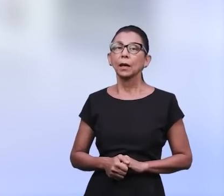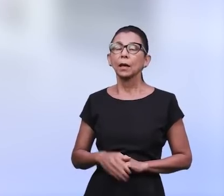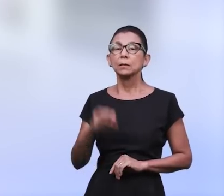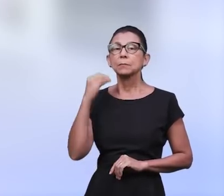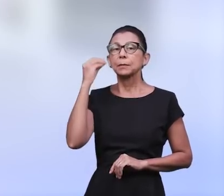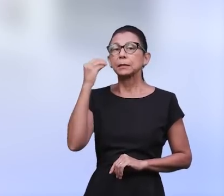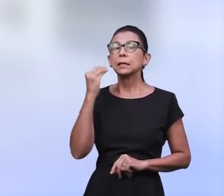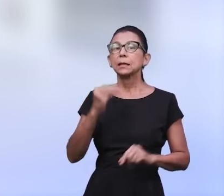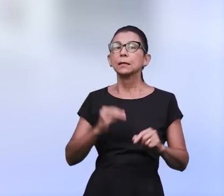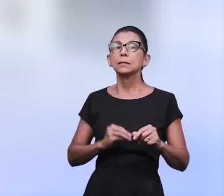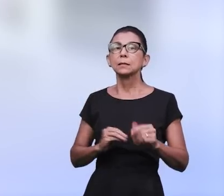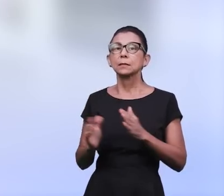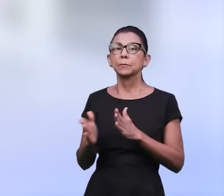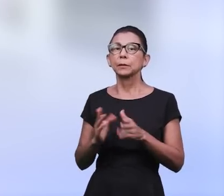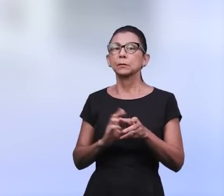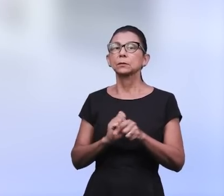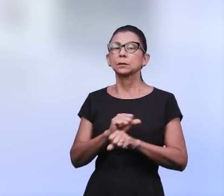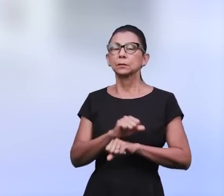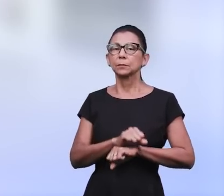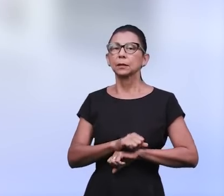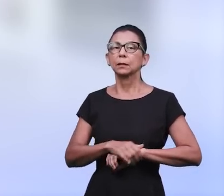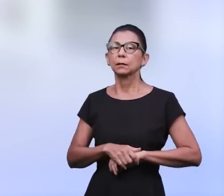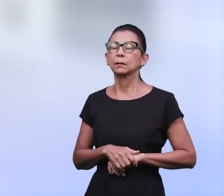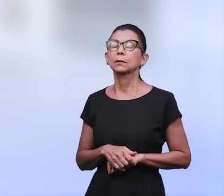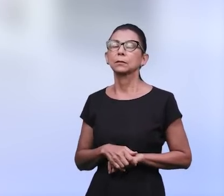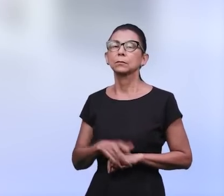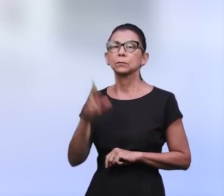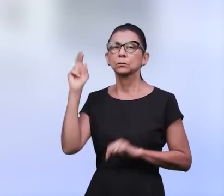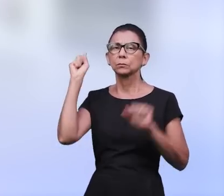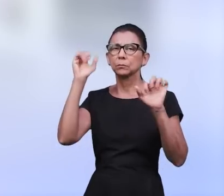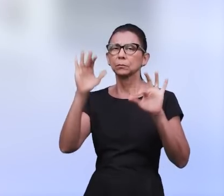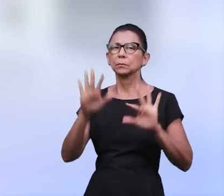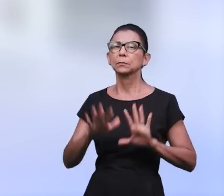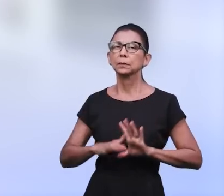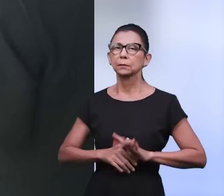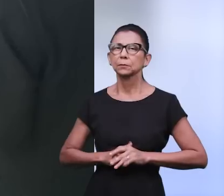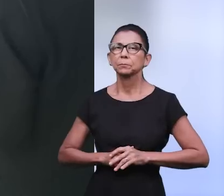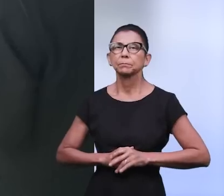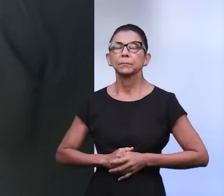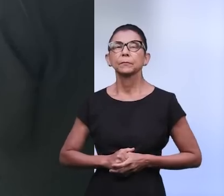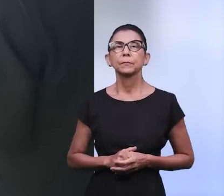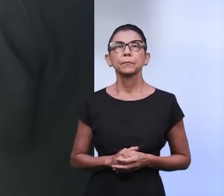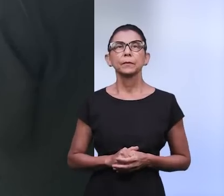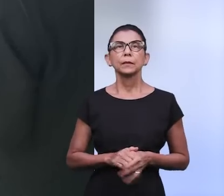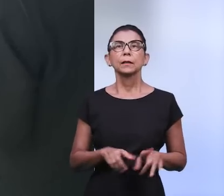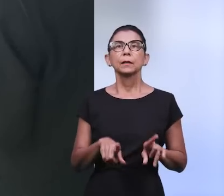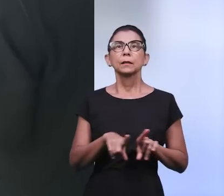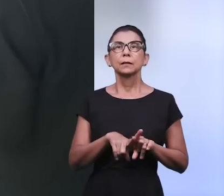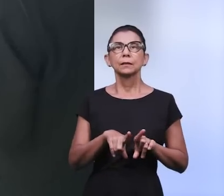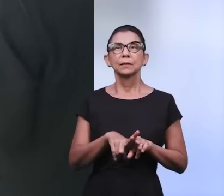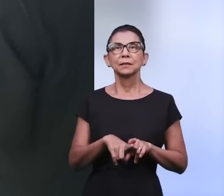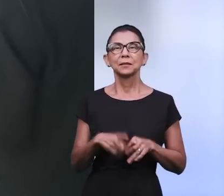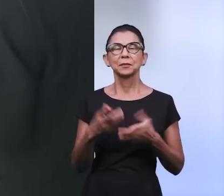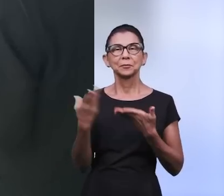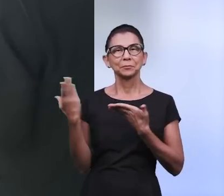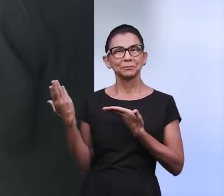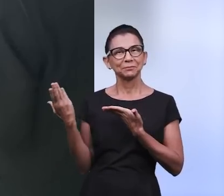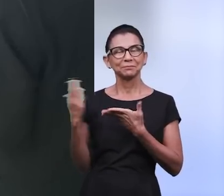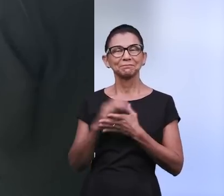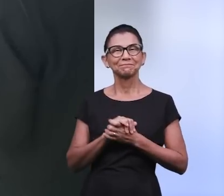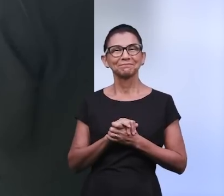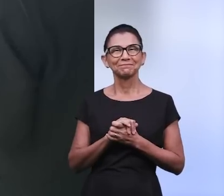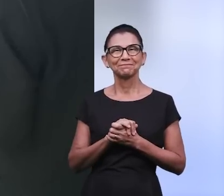certo, Deus tem grandes bênçãos reservadas para a honra e glória ao nome do Senhor. E também nós recebemos ali